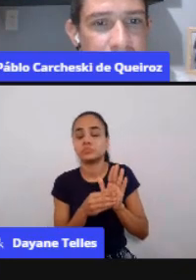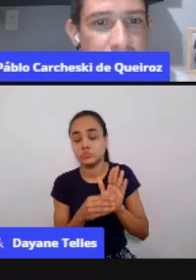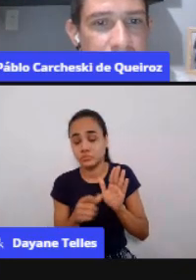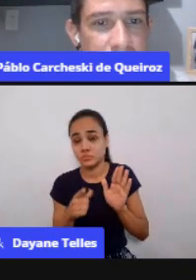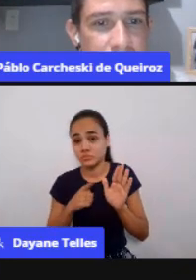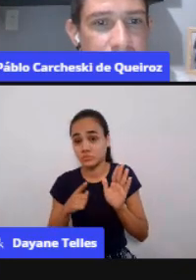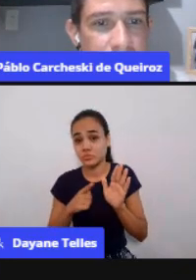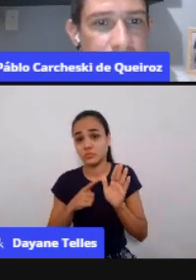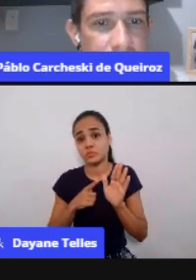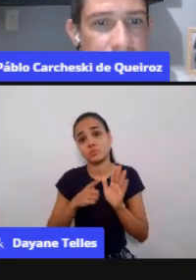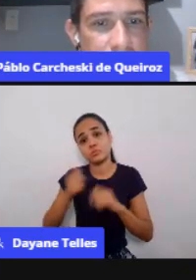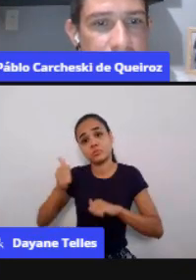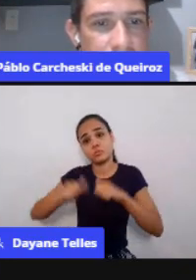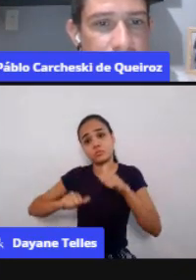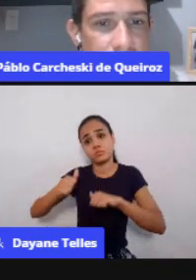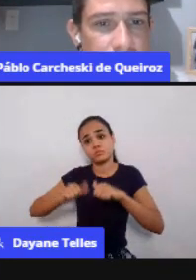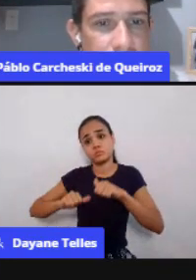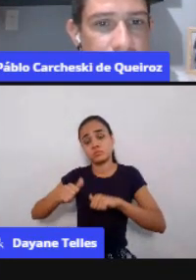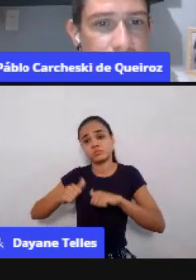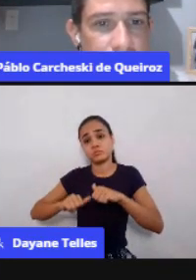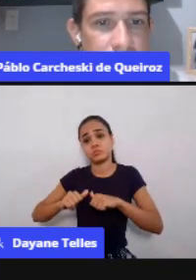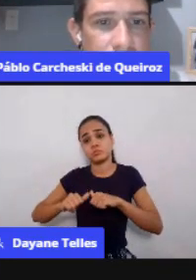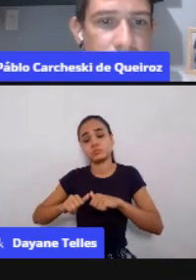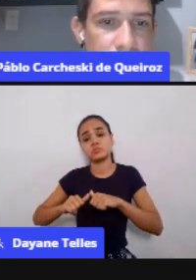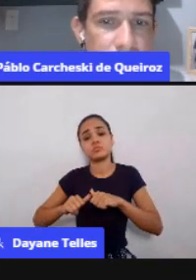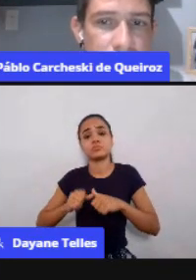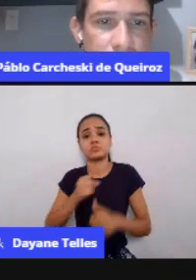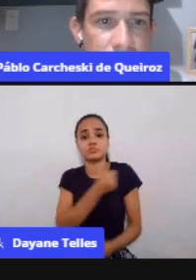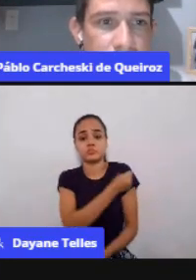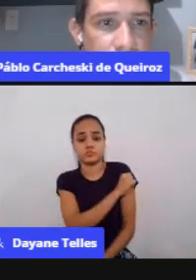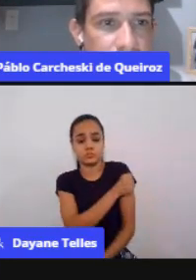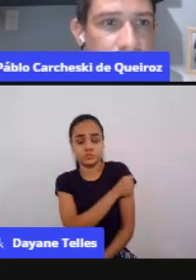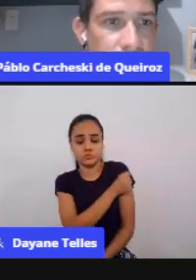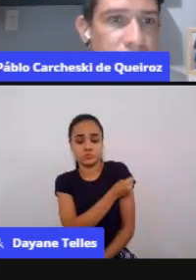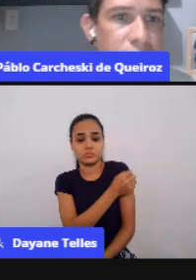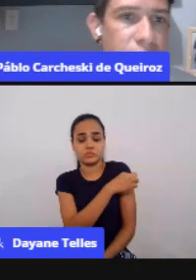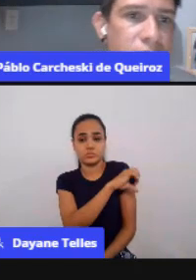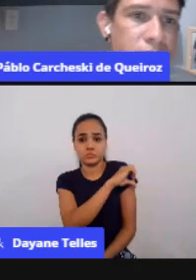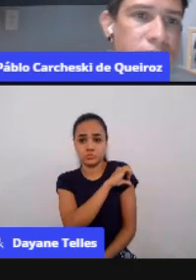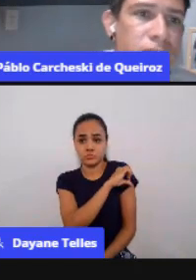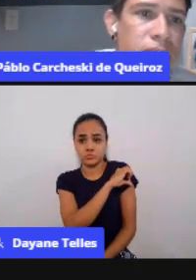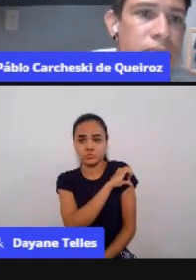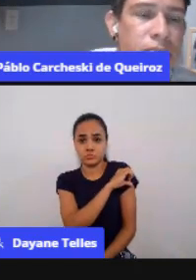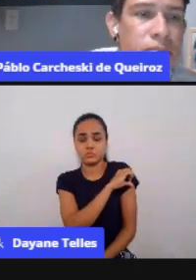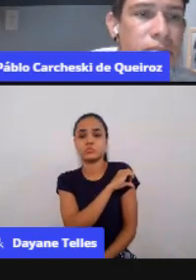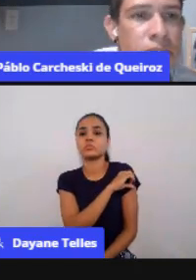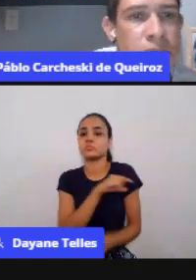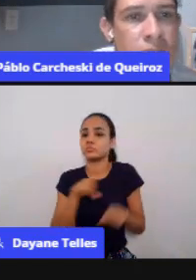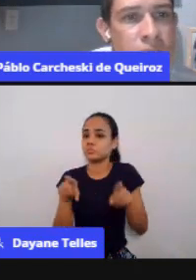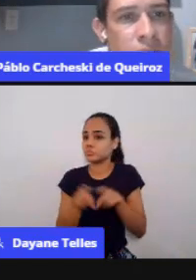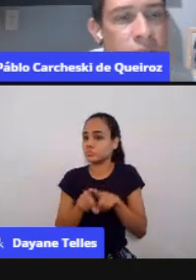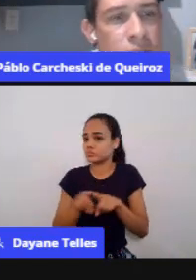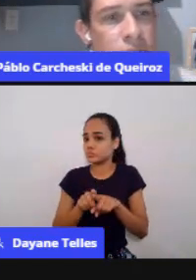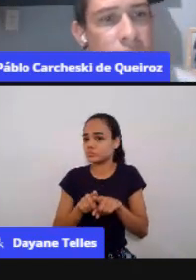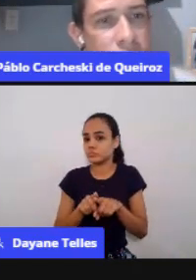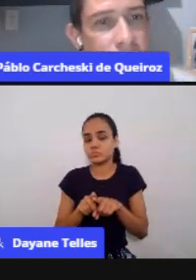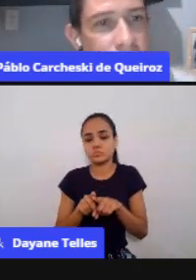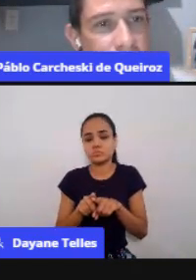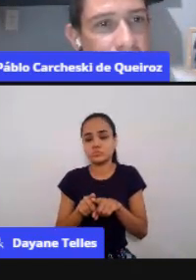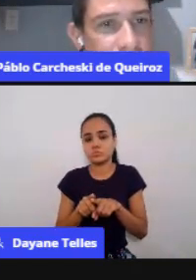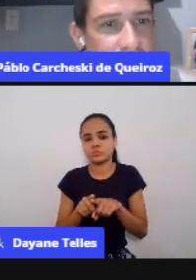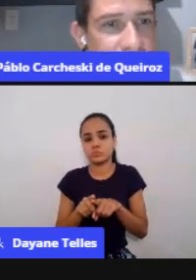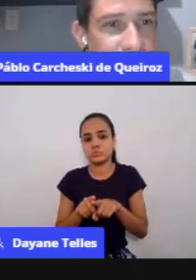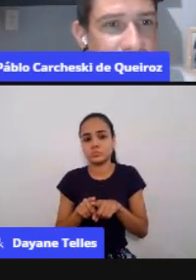ano. Então, por gentileza, gostaria que você falasse um pouco a respeito